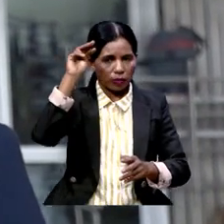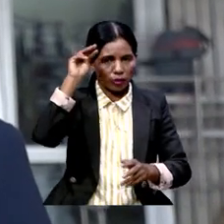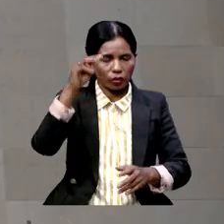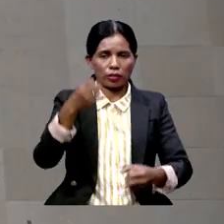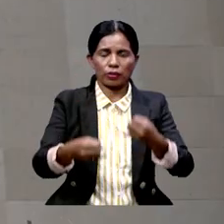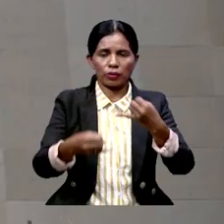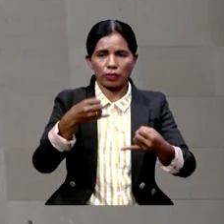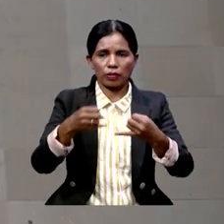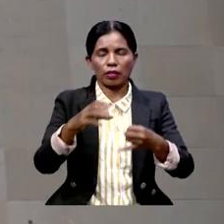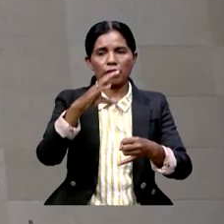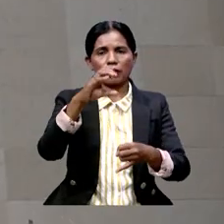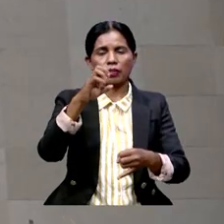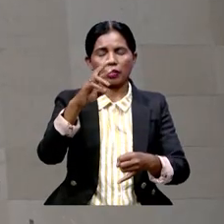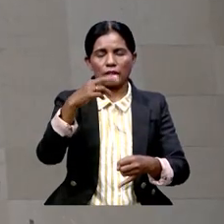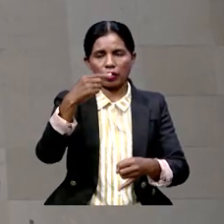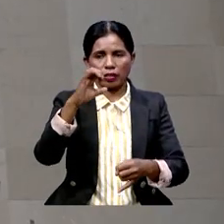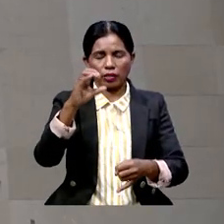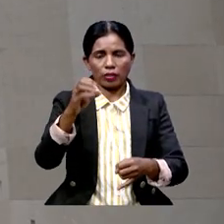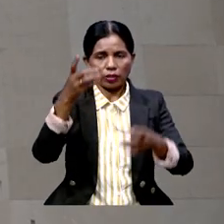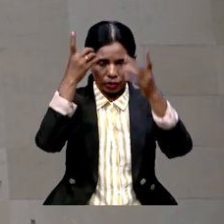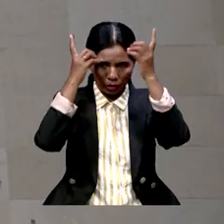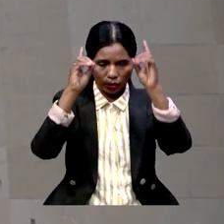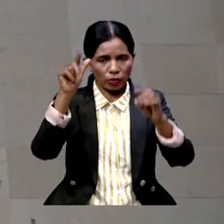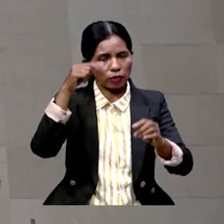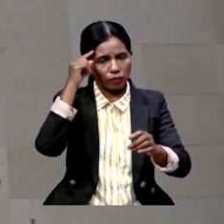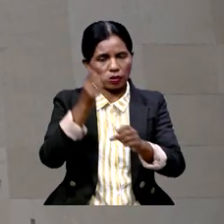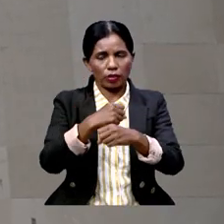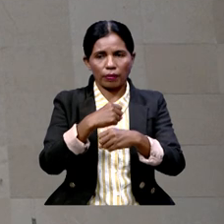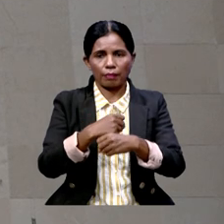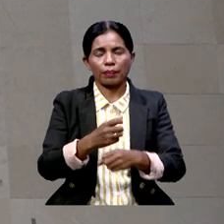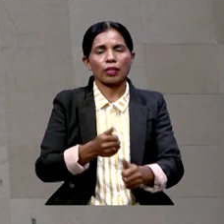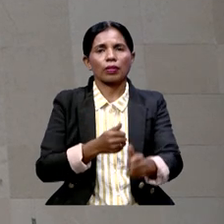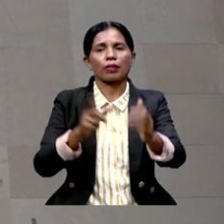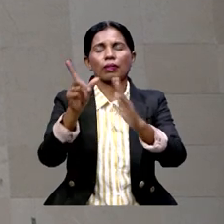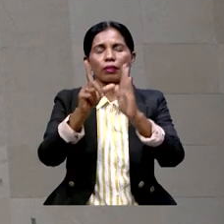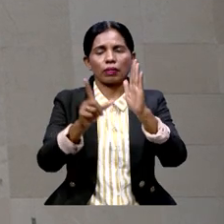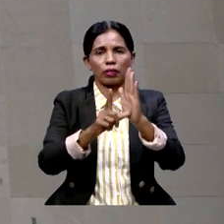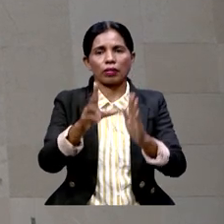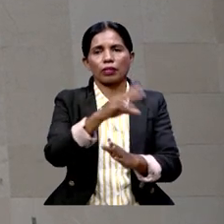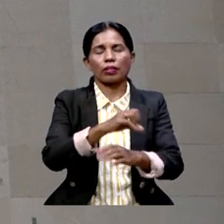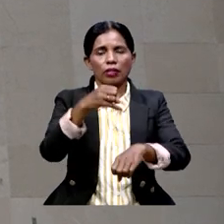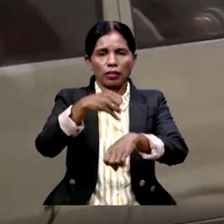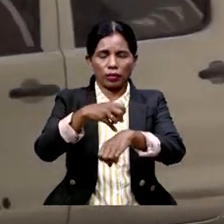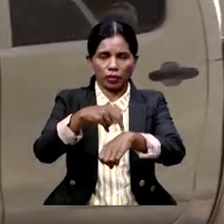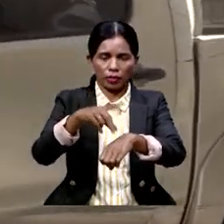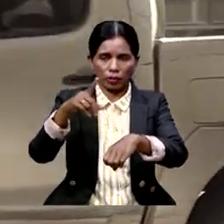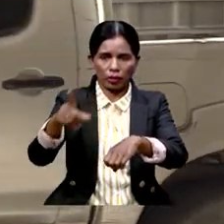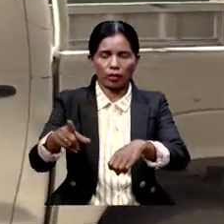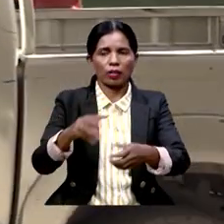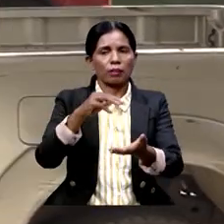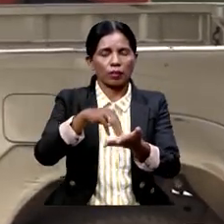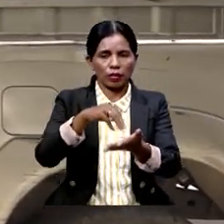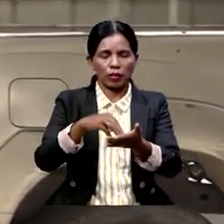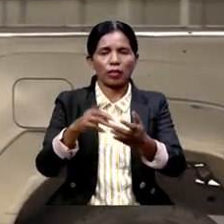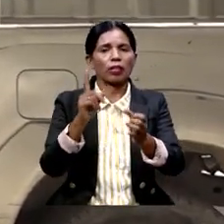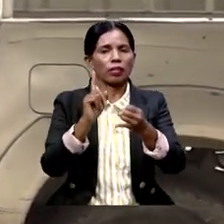Justiça Sérgio Ornai Hatete, decisão governo nien ho de halo extradição tuir lei coreação internacional, matéria penal,